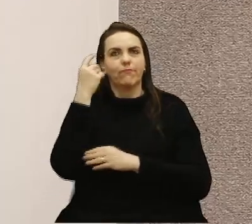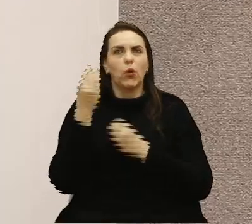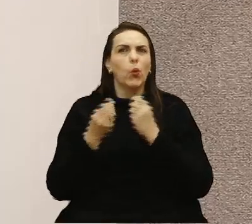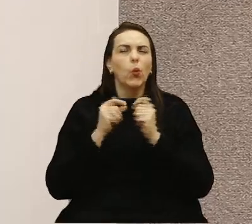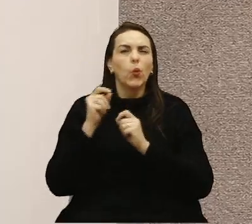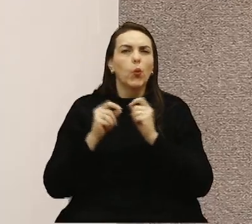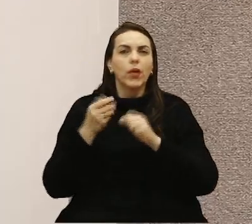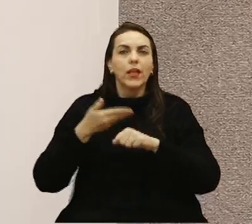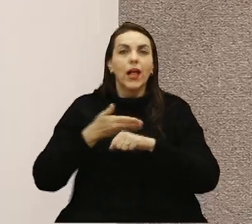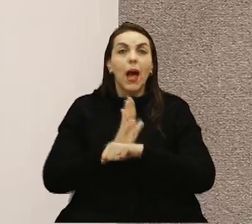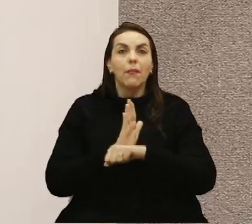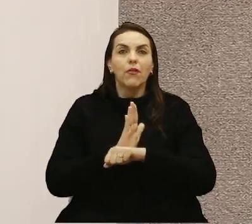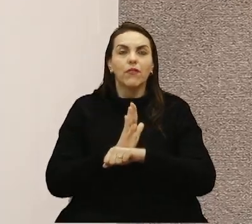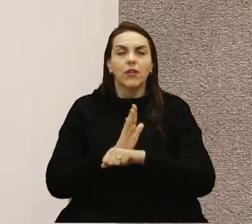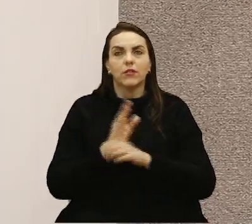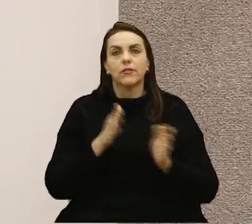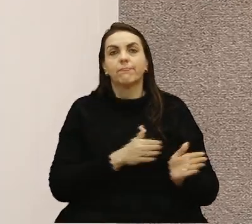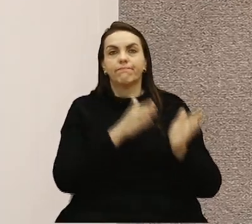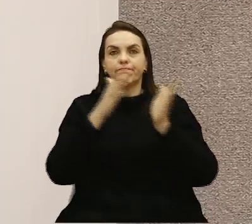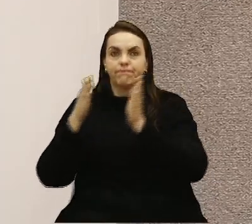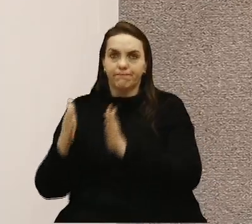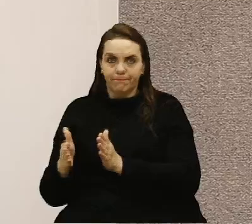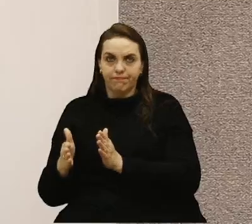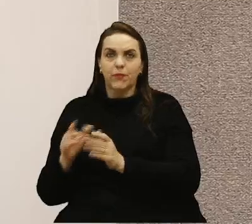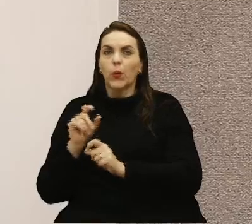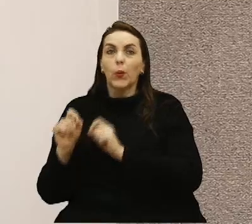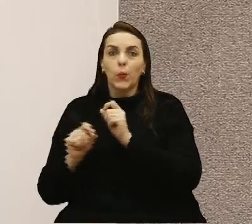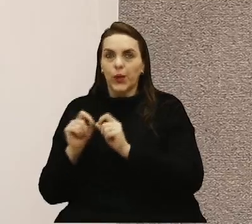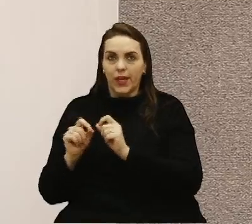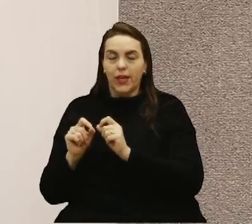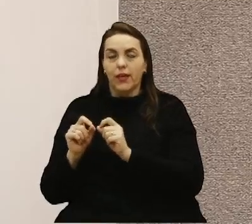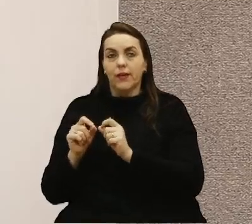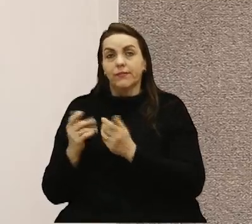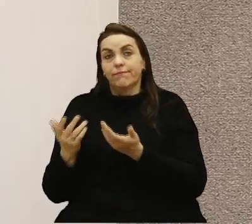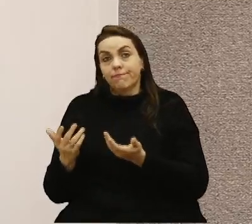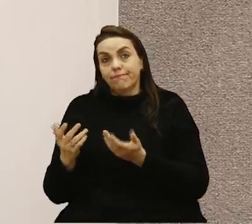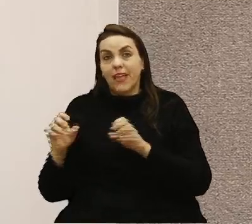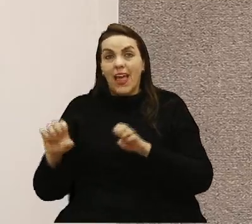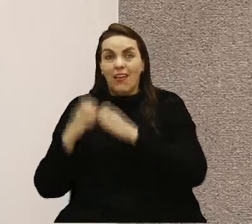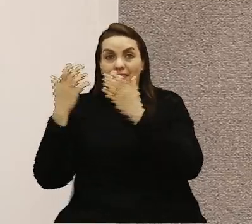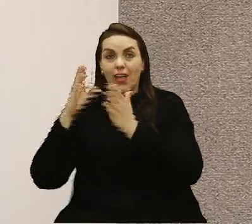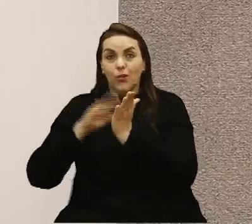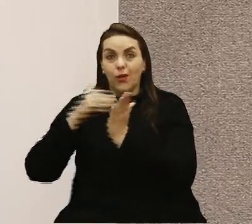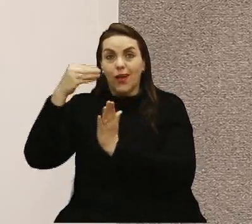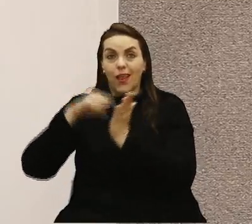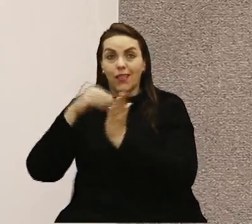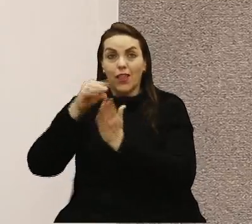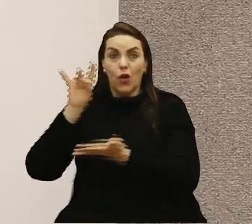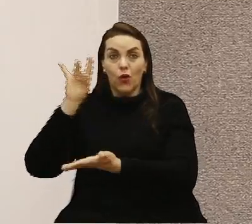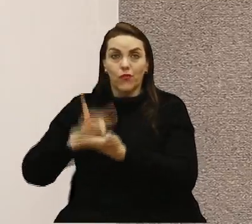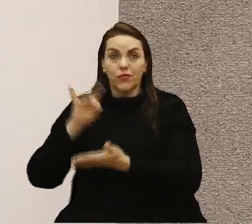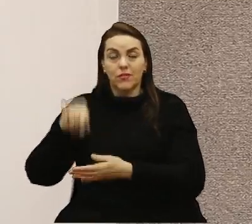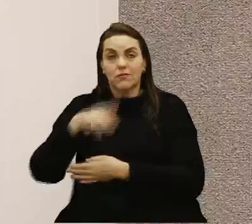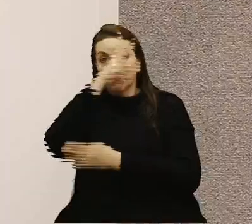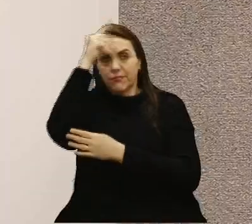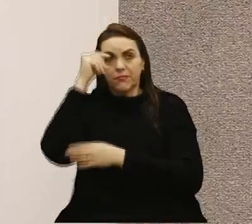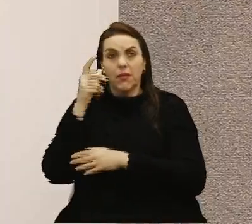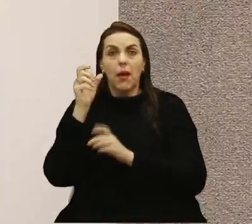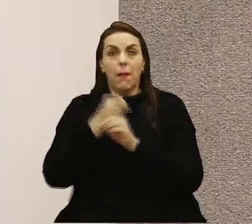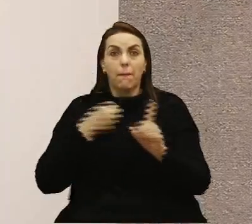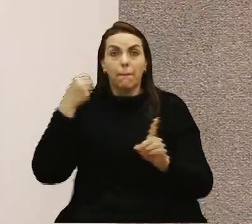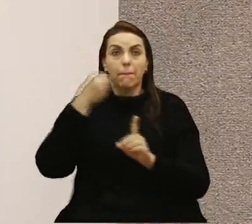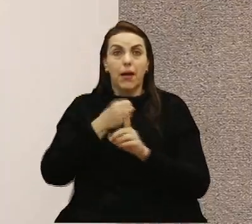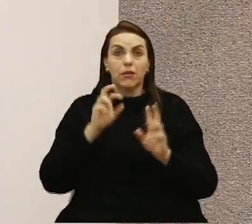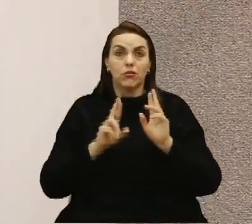estamos aprovando. Agora, tem um outro lado também que, poxa, colocar um evento num calendário oficial do município pode dar um impacto diferente